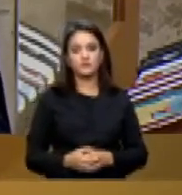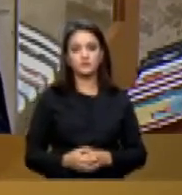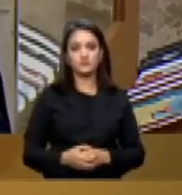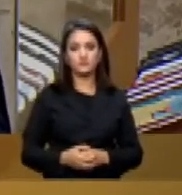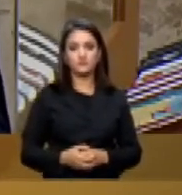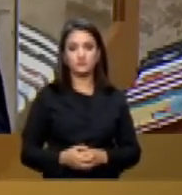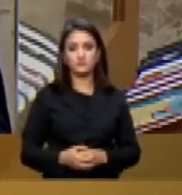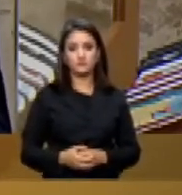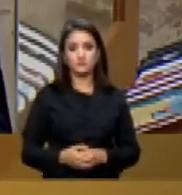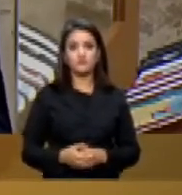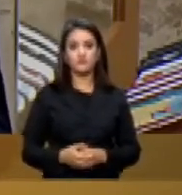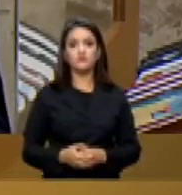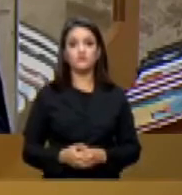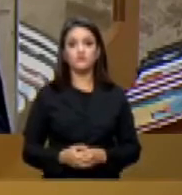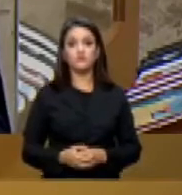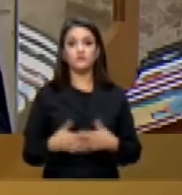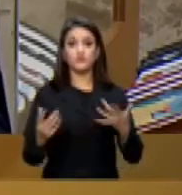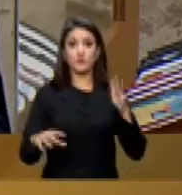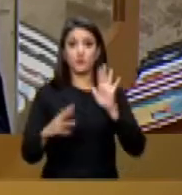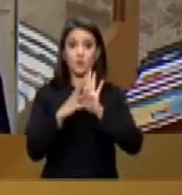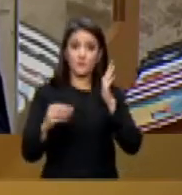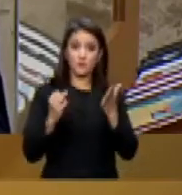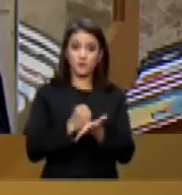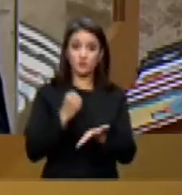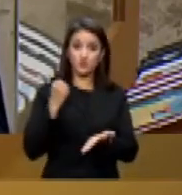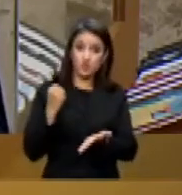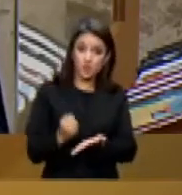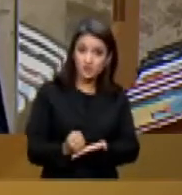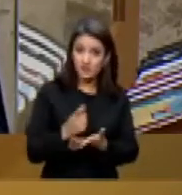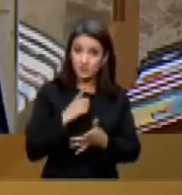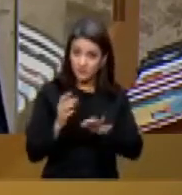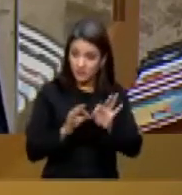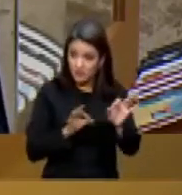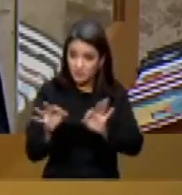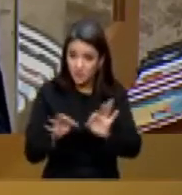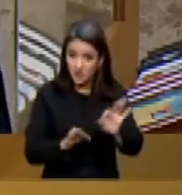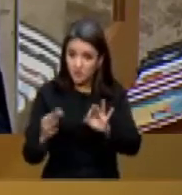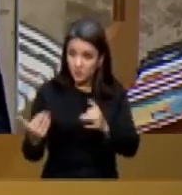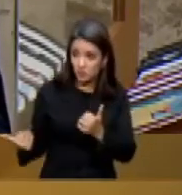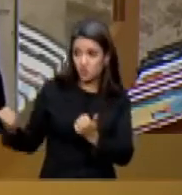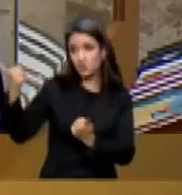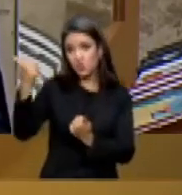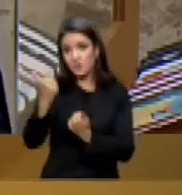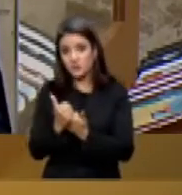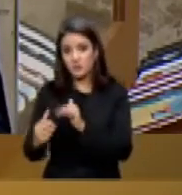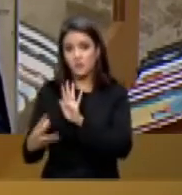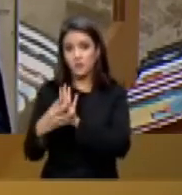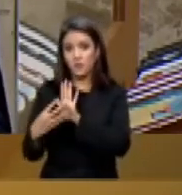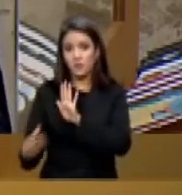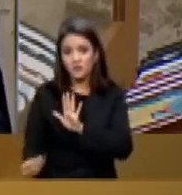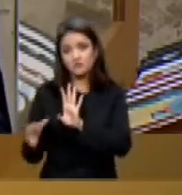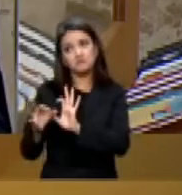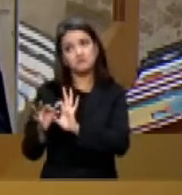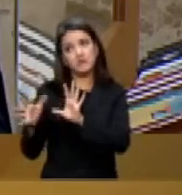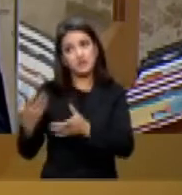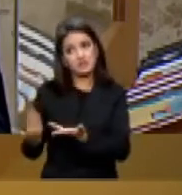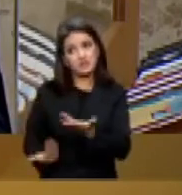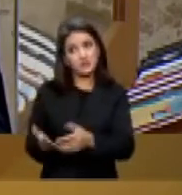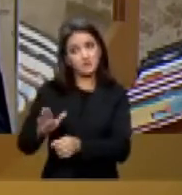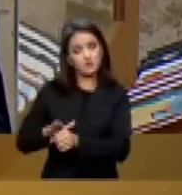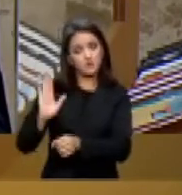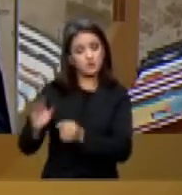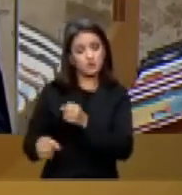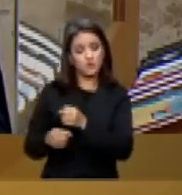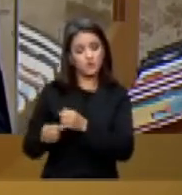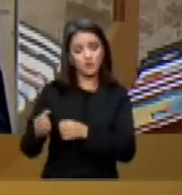A substituição do modelo de contratos de programa por um modelo de concessão de serviço público,